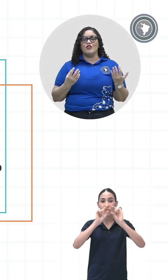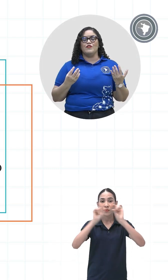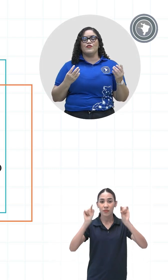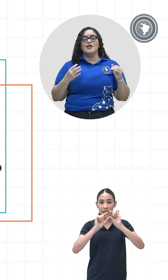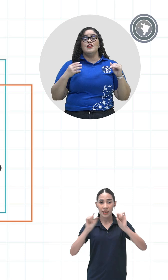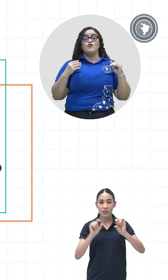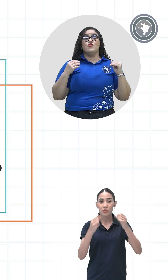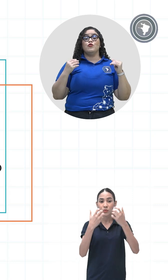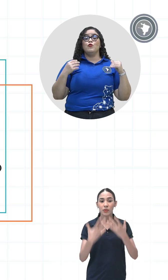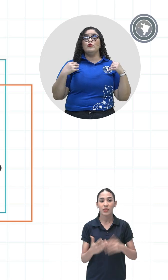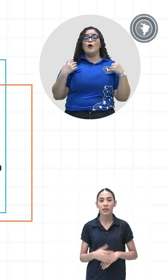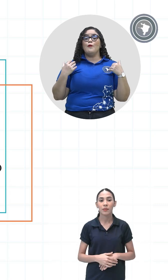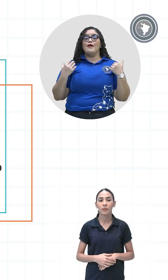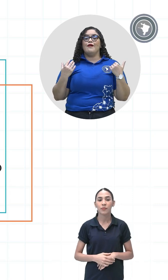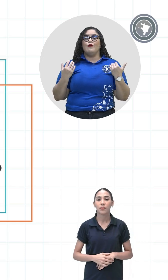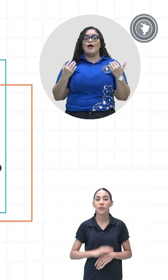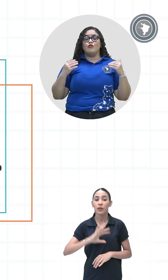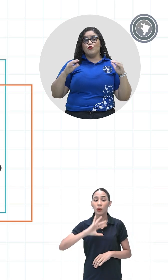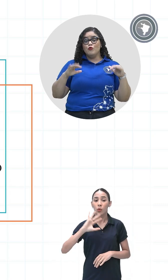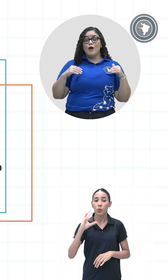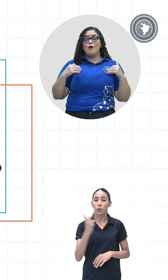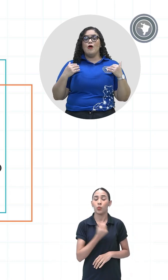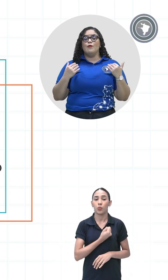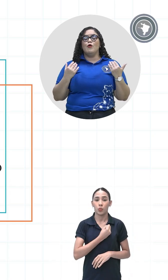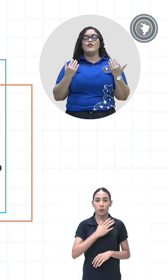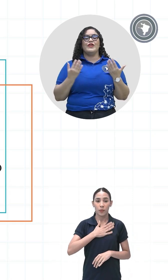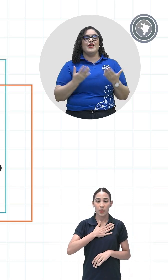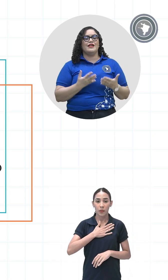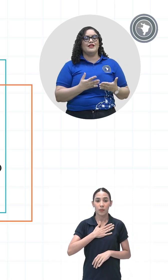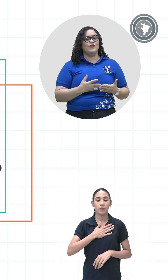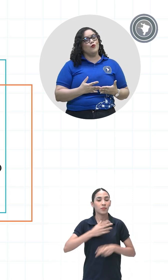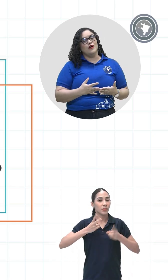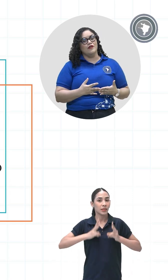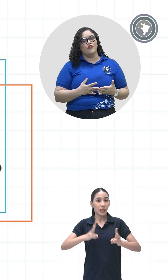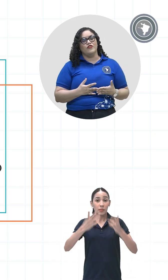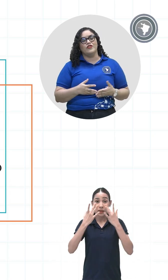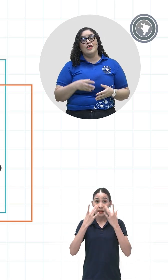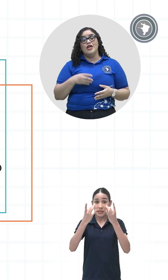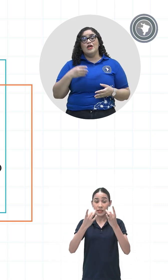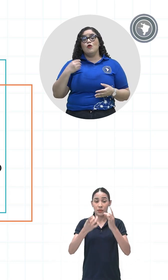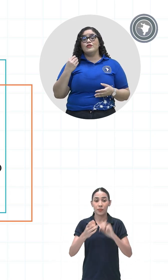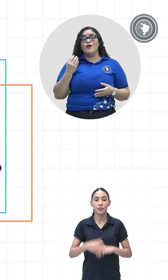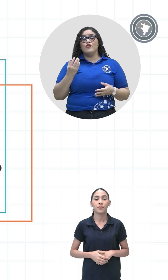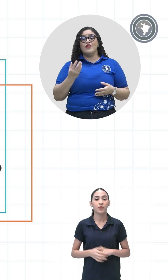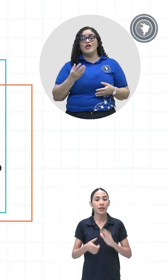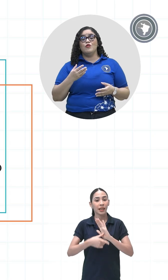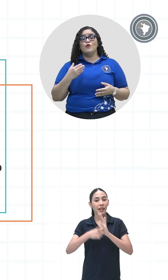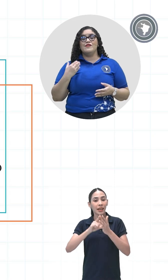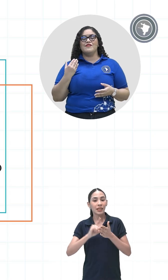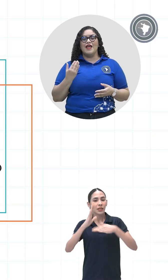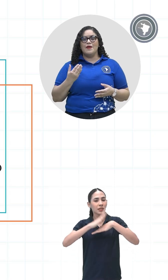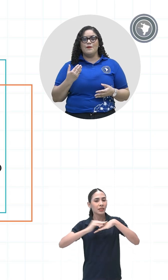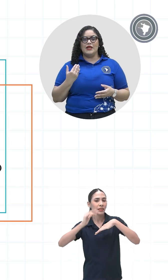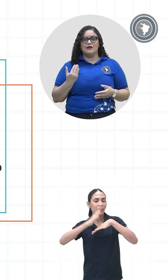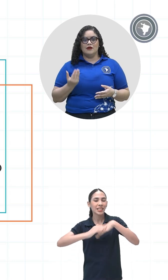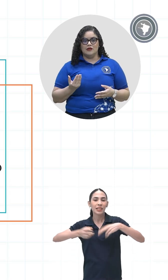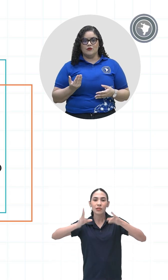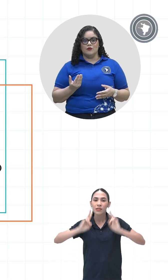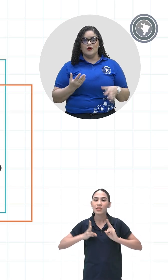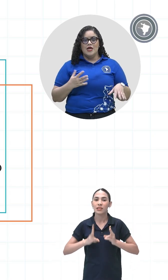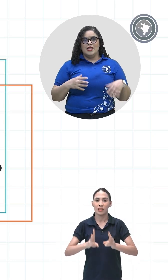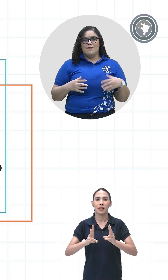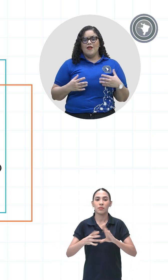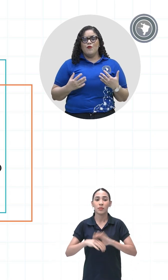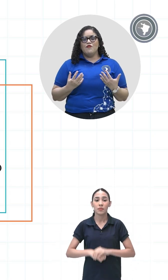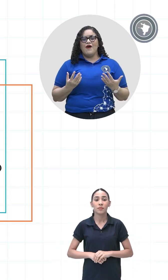quando diz: de tudo ao meu amor serei atento antes, e com tal zelo e sempre